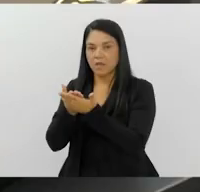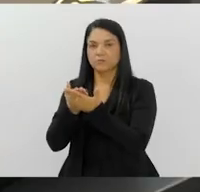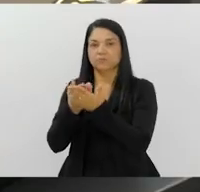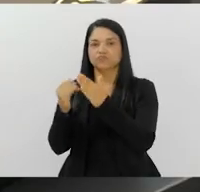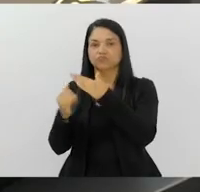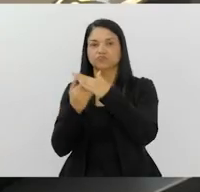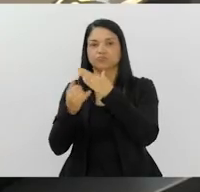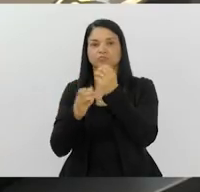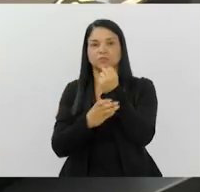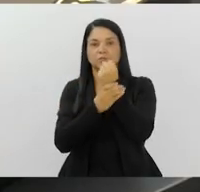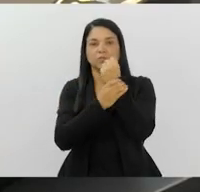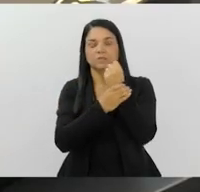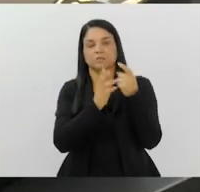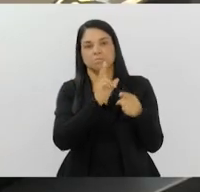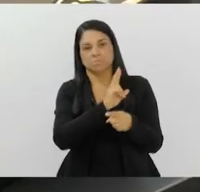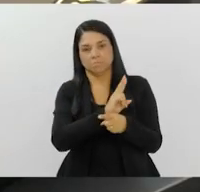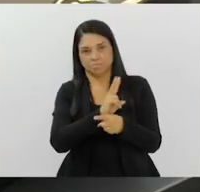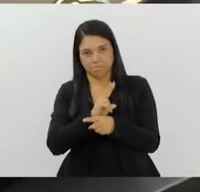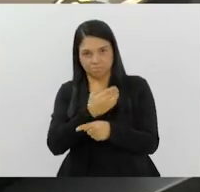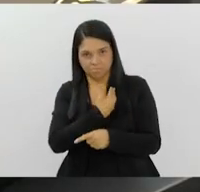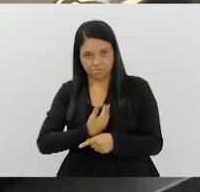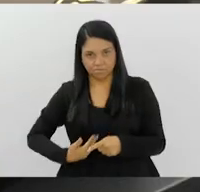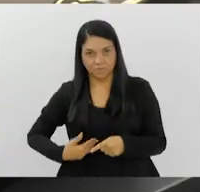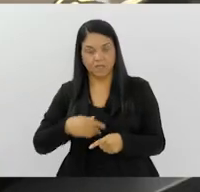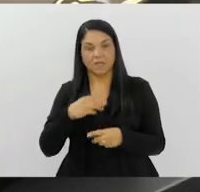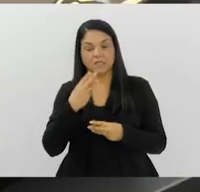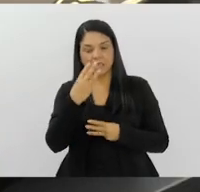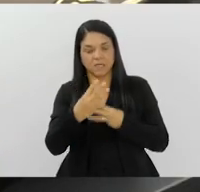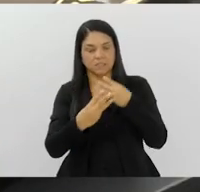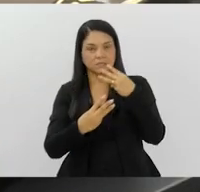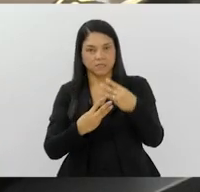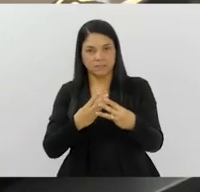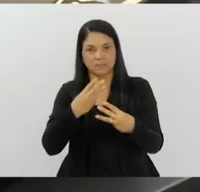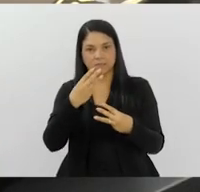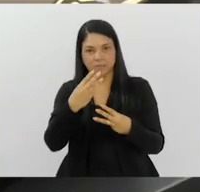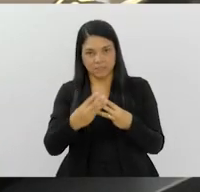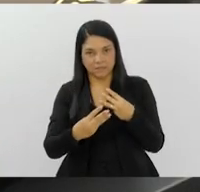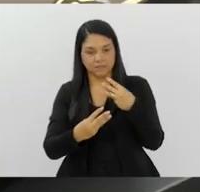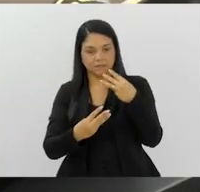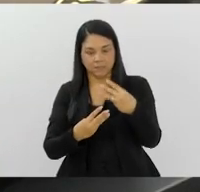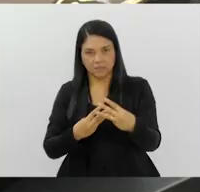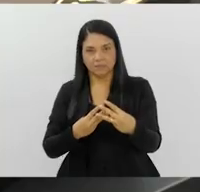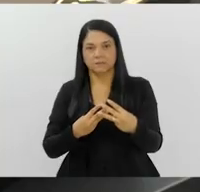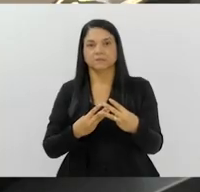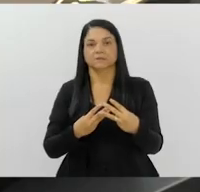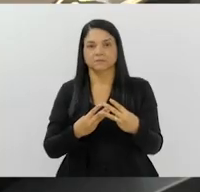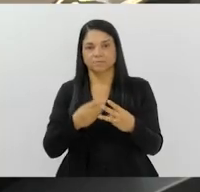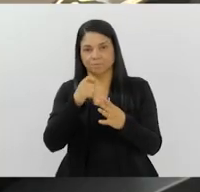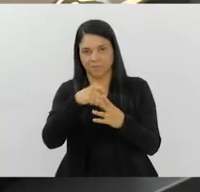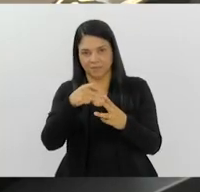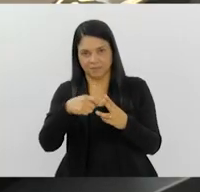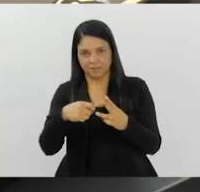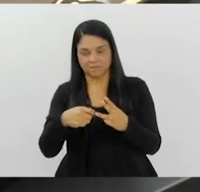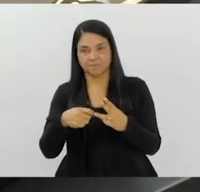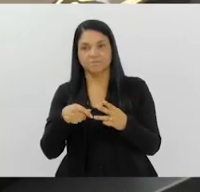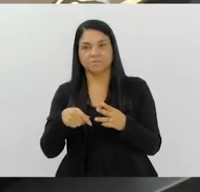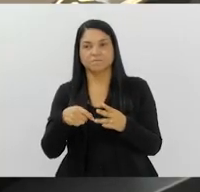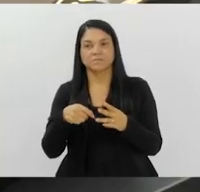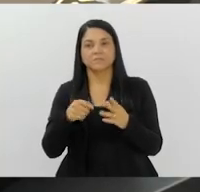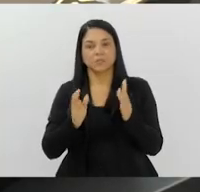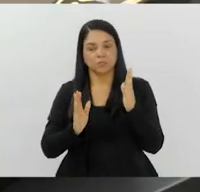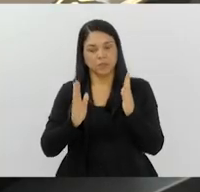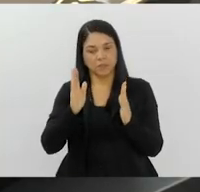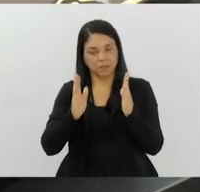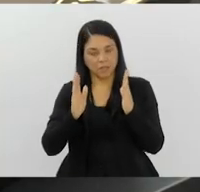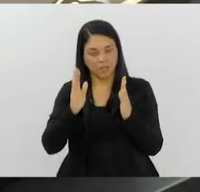em quanto tempo então a gente colocou no mínimo a cada trimestre para que a gente consiga eh ter um uma temporalidade